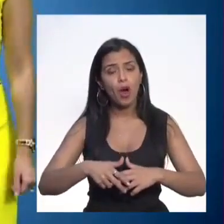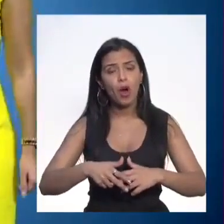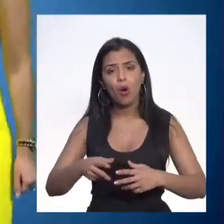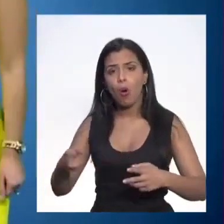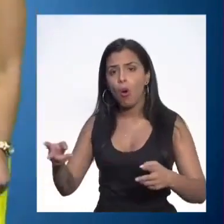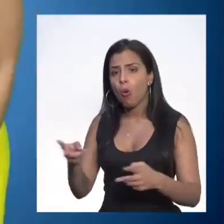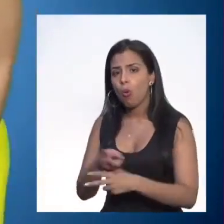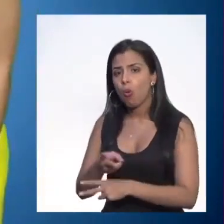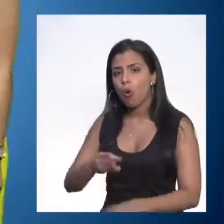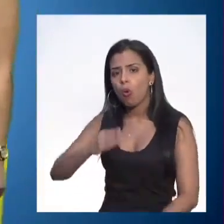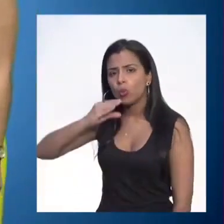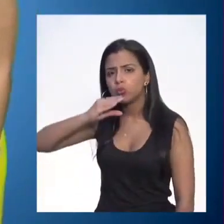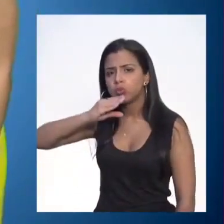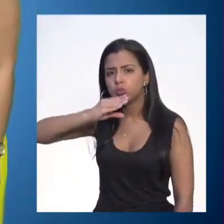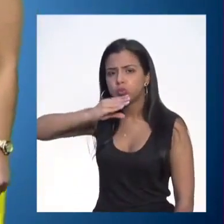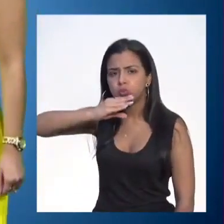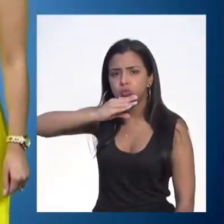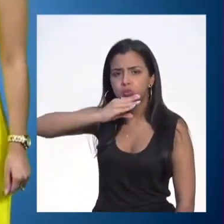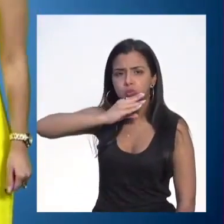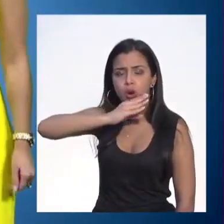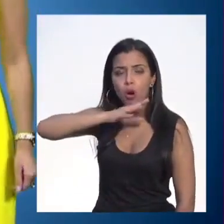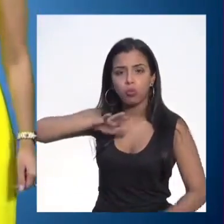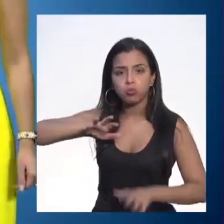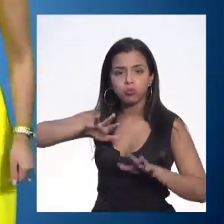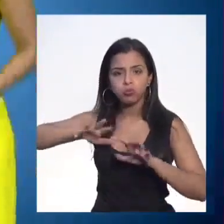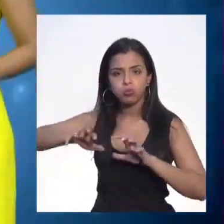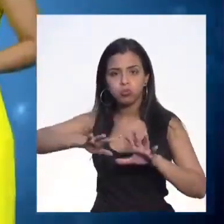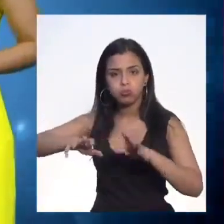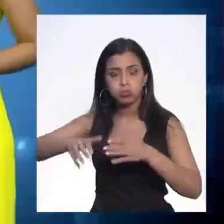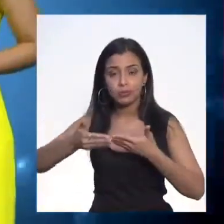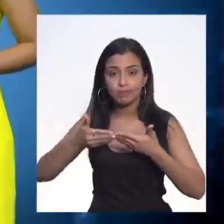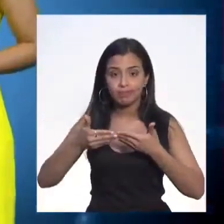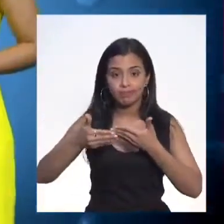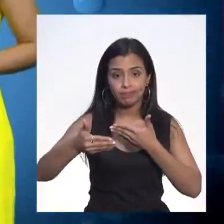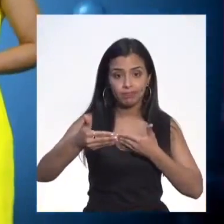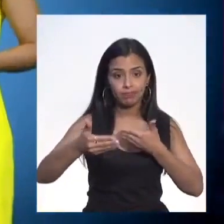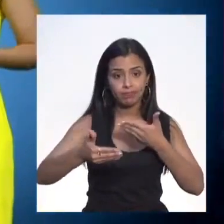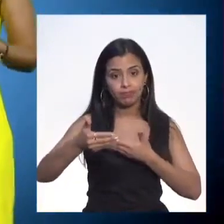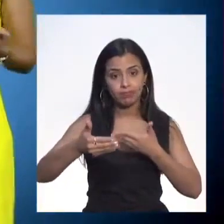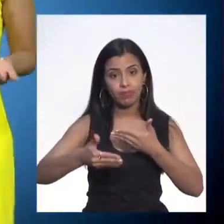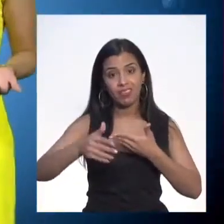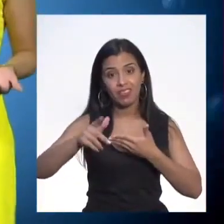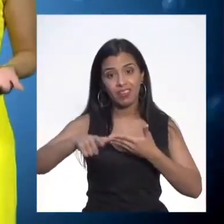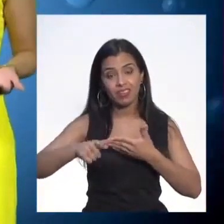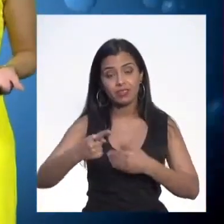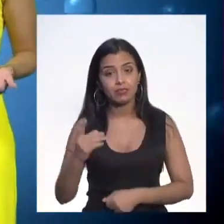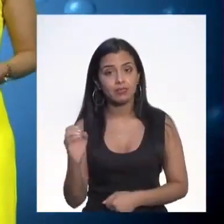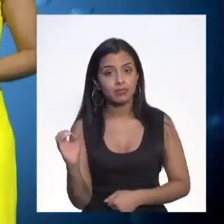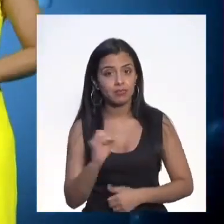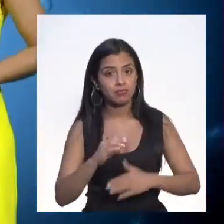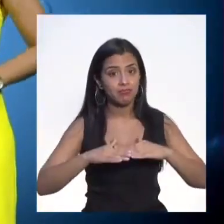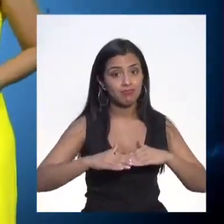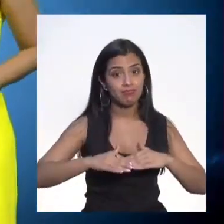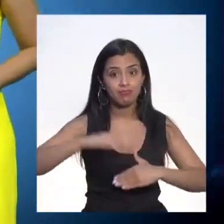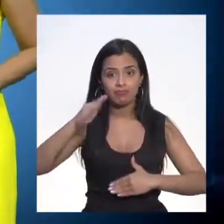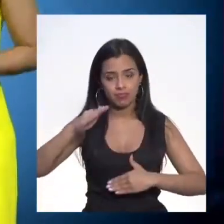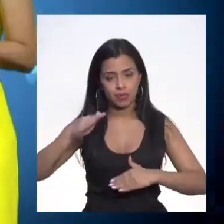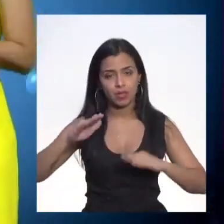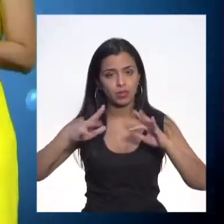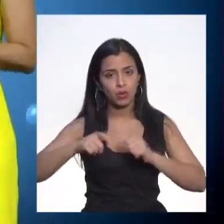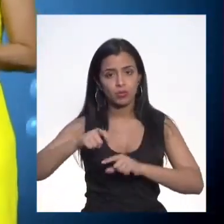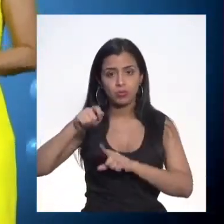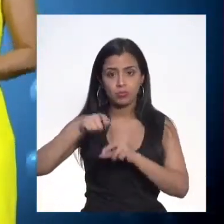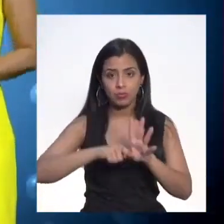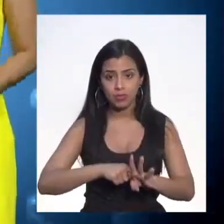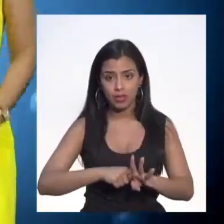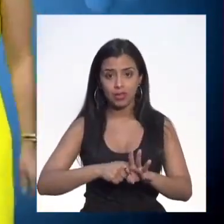e úmido em direção a essas áreas. Em poucos dias, o acumulado de chuva deve ultrapassar a média esperada para todo o mês, o que